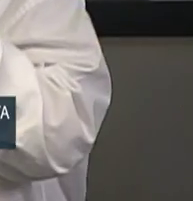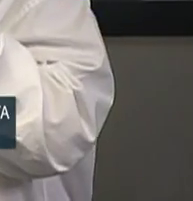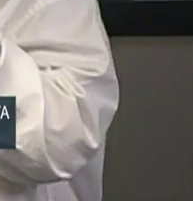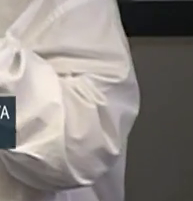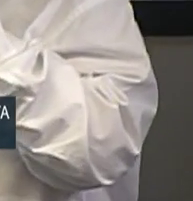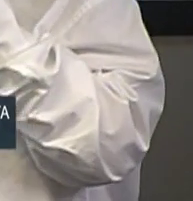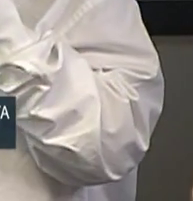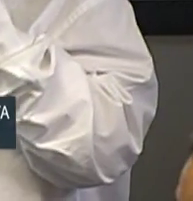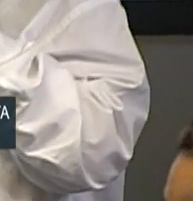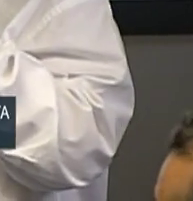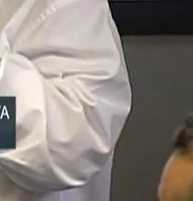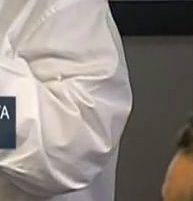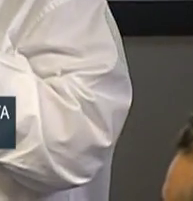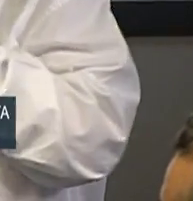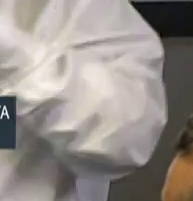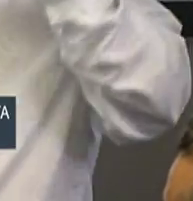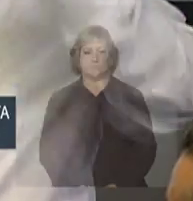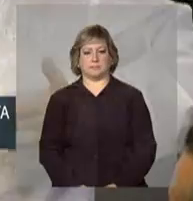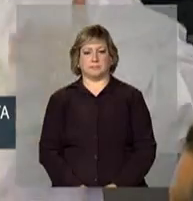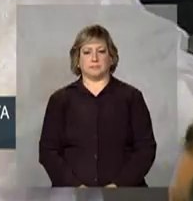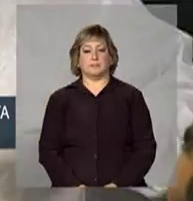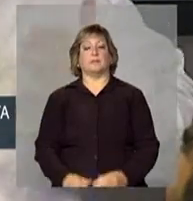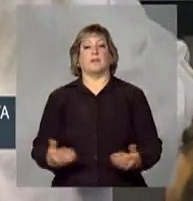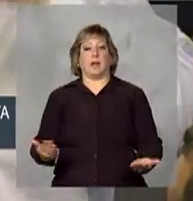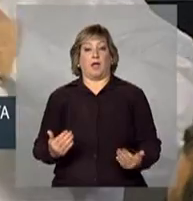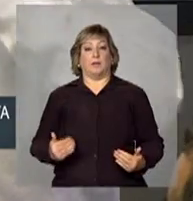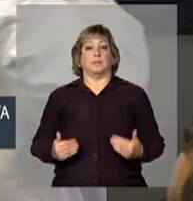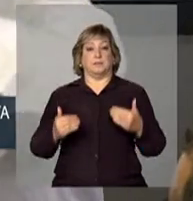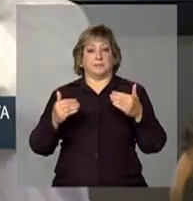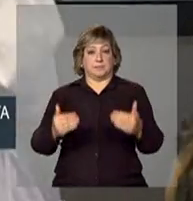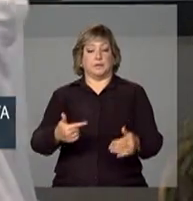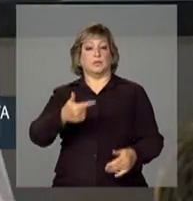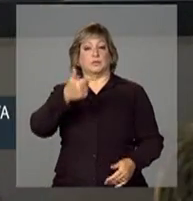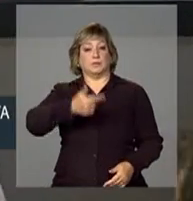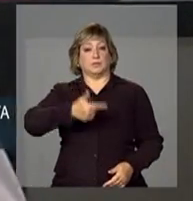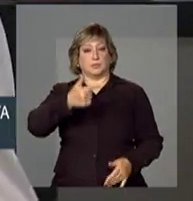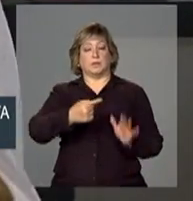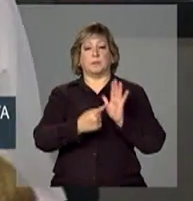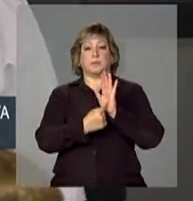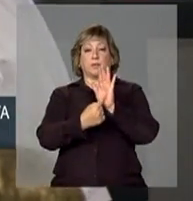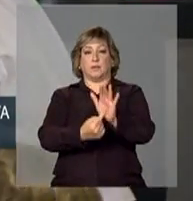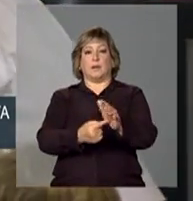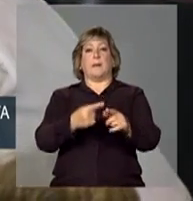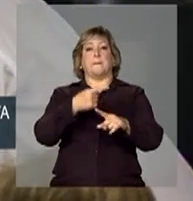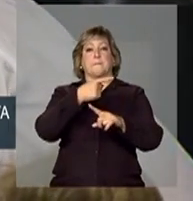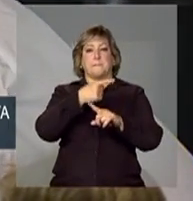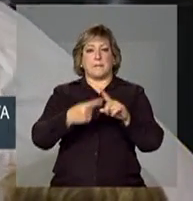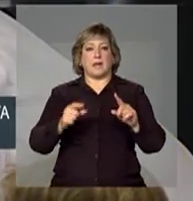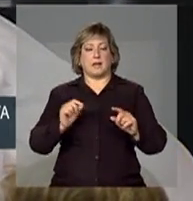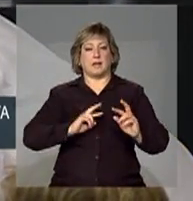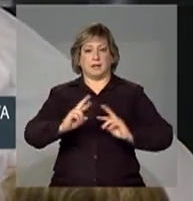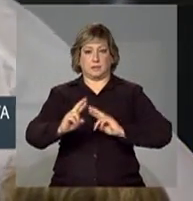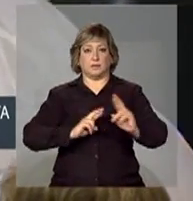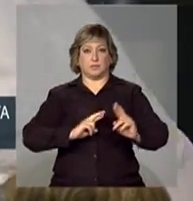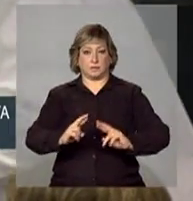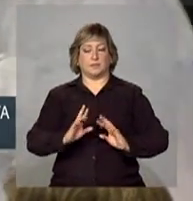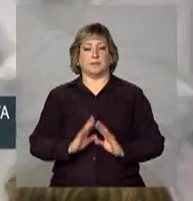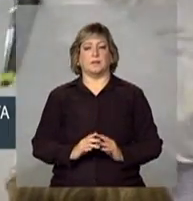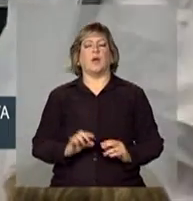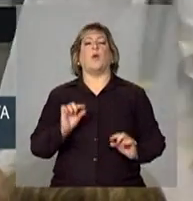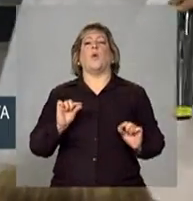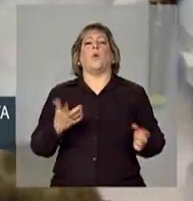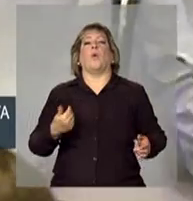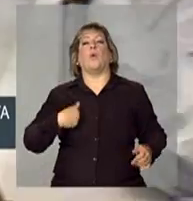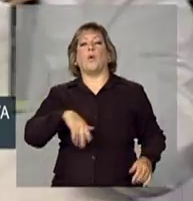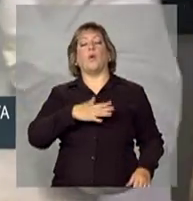Bom, vou passar, então, ao segundo... a segunda apresentação parcial de resultados. O que a gente gostaria